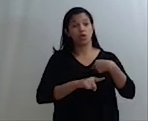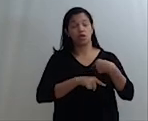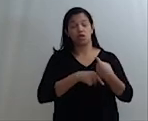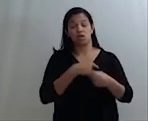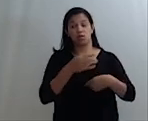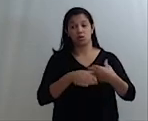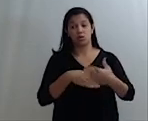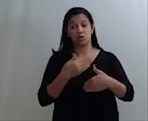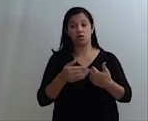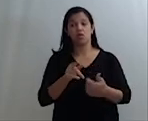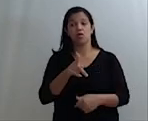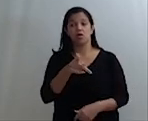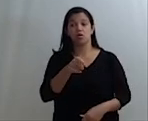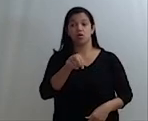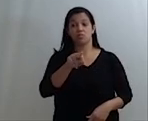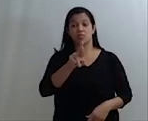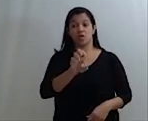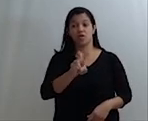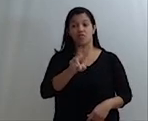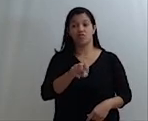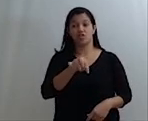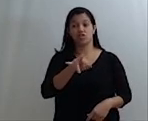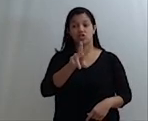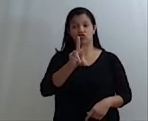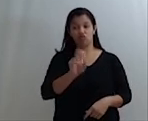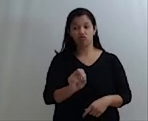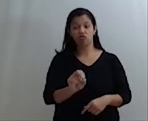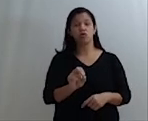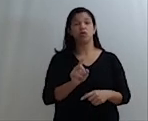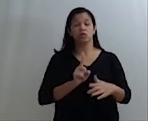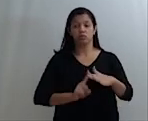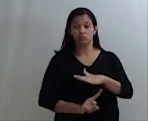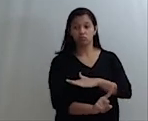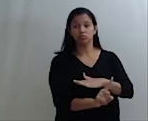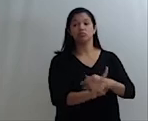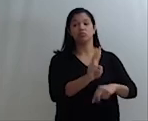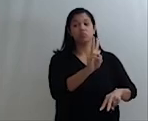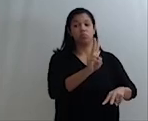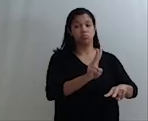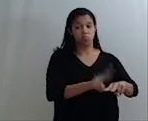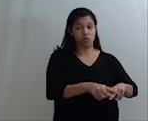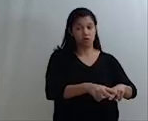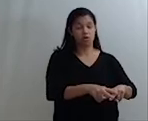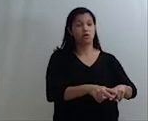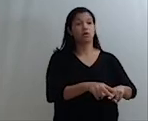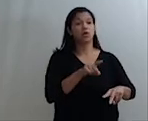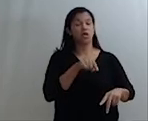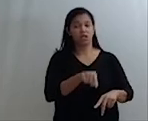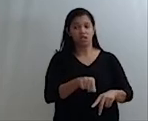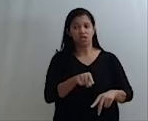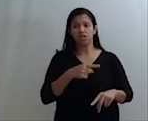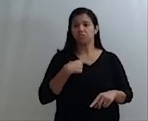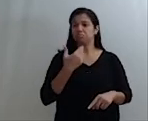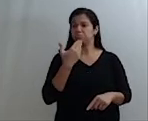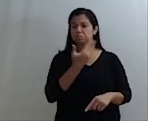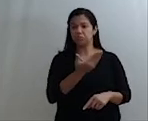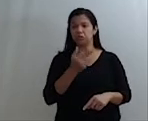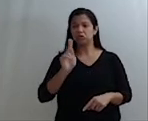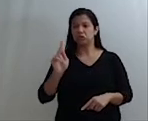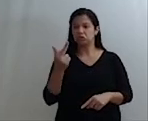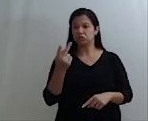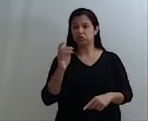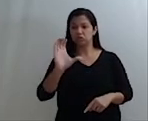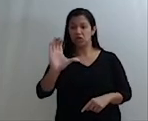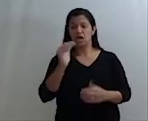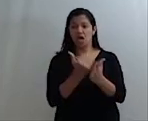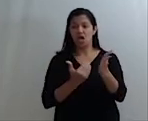requerimento do ministério público e não se alega que nesse abes Corpus excesso de prazo